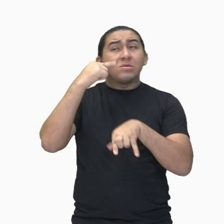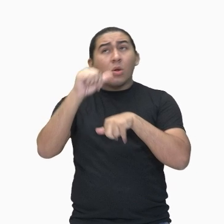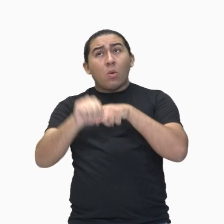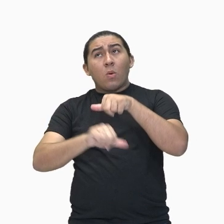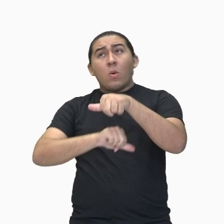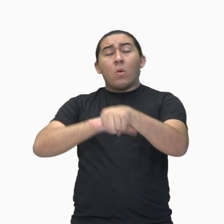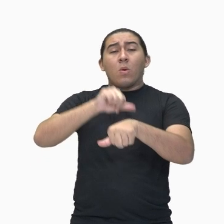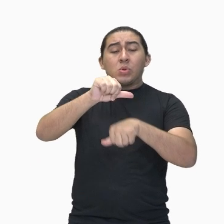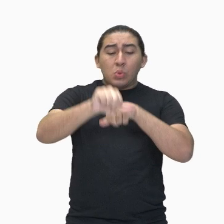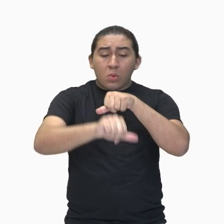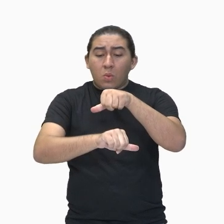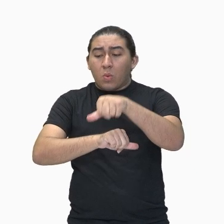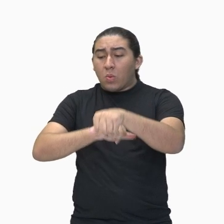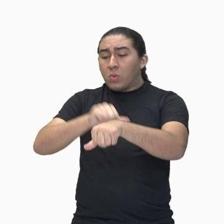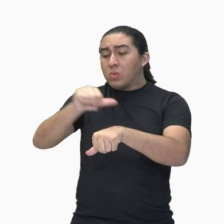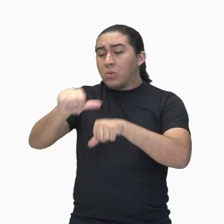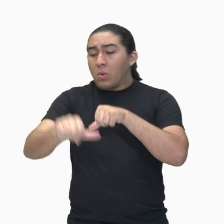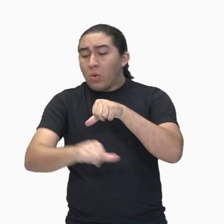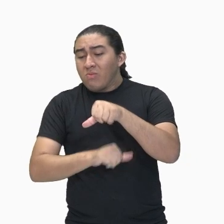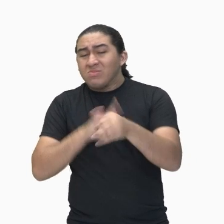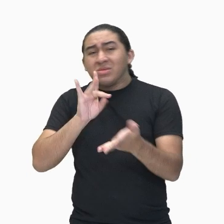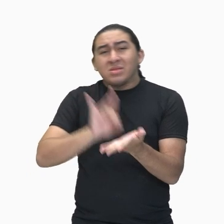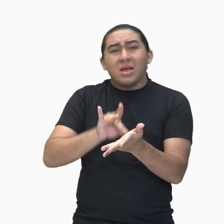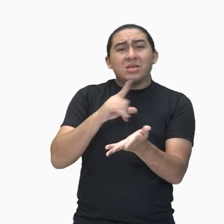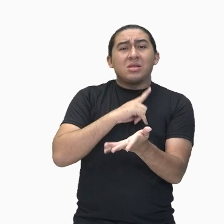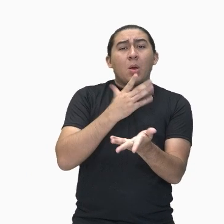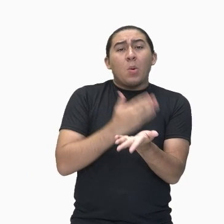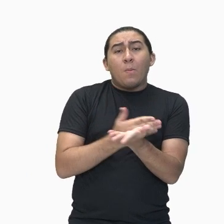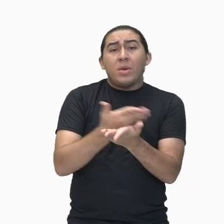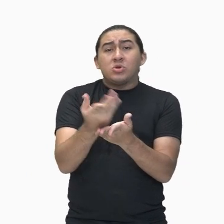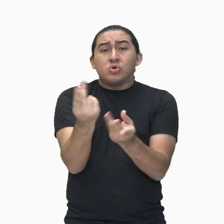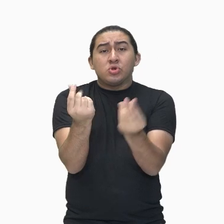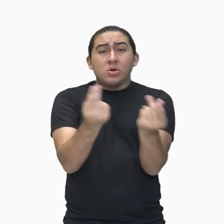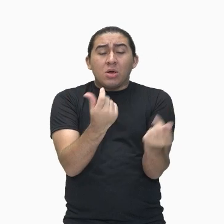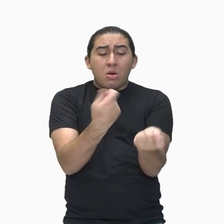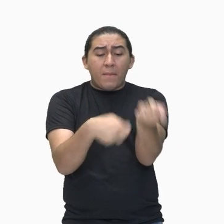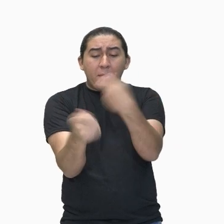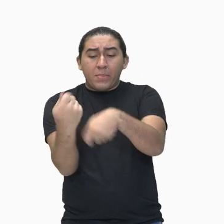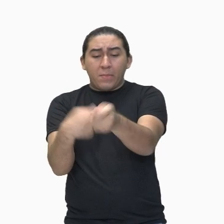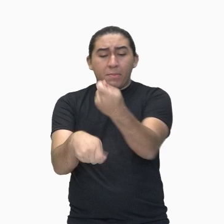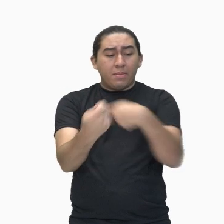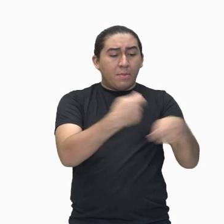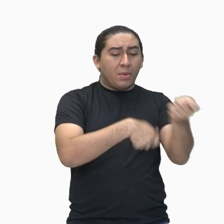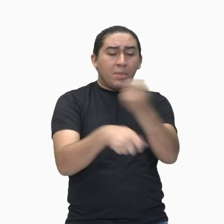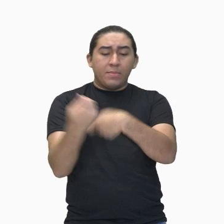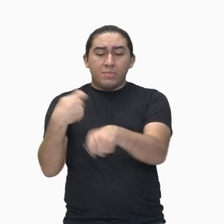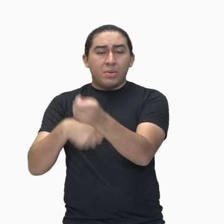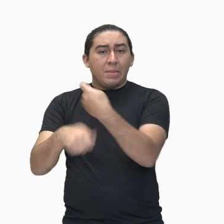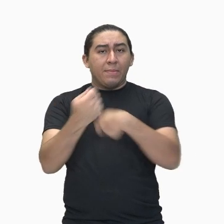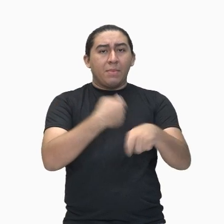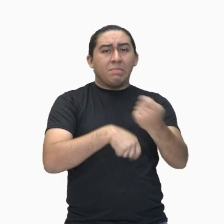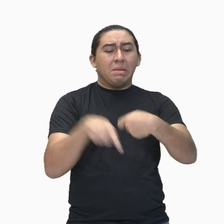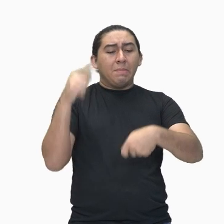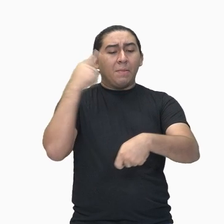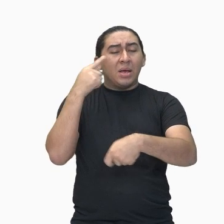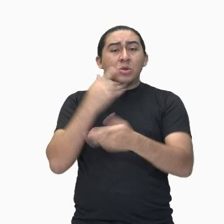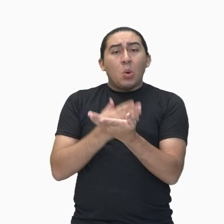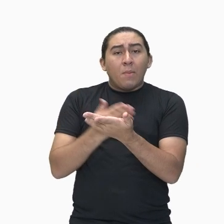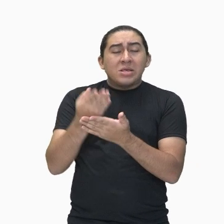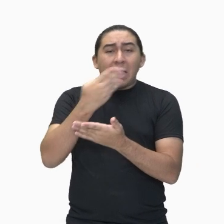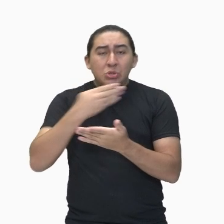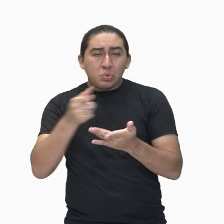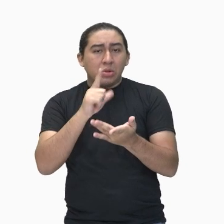tem trocado, tanto negócio e tanto negociante. Deste em dar tanto açúcar